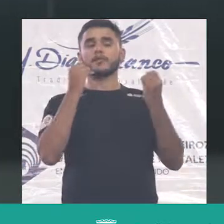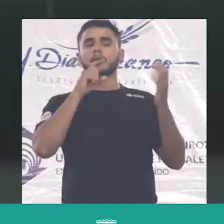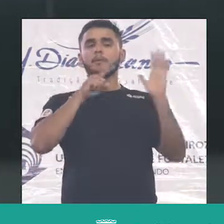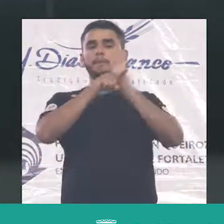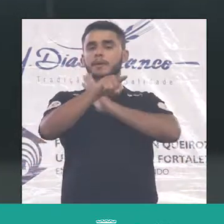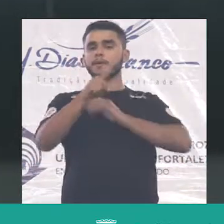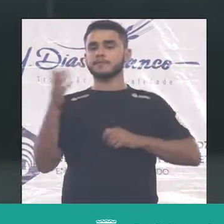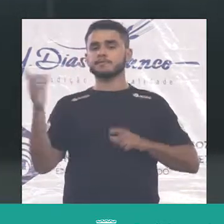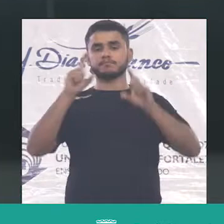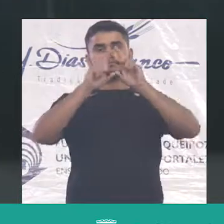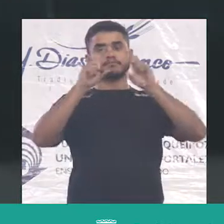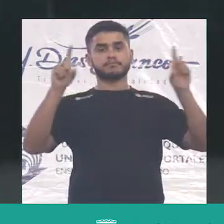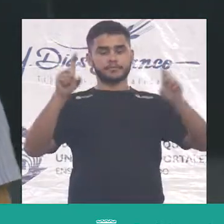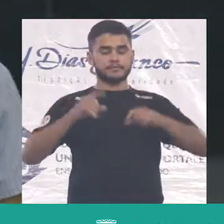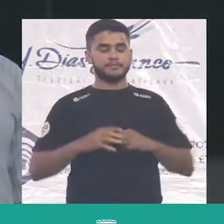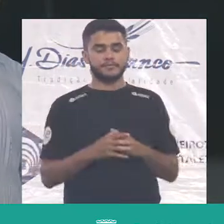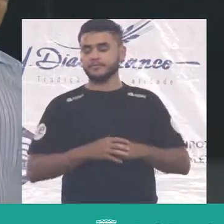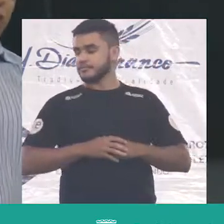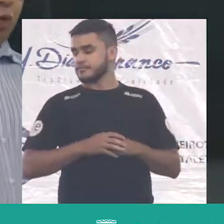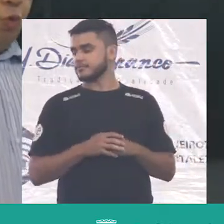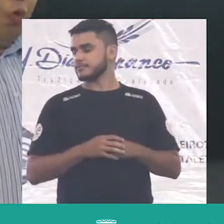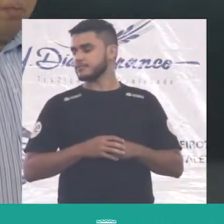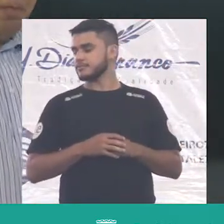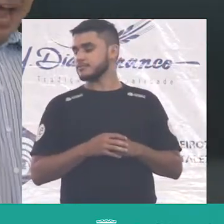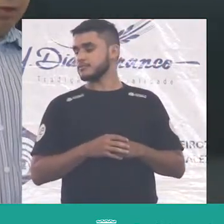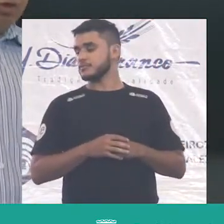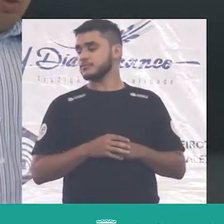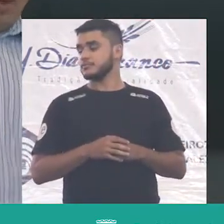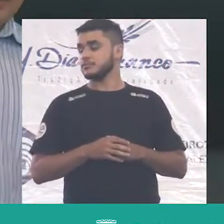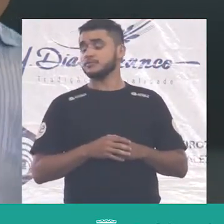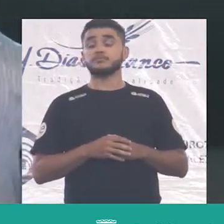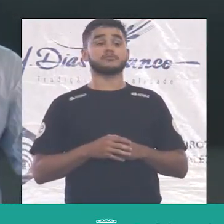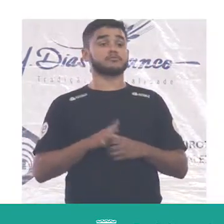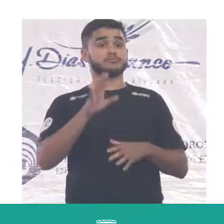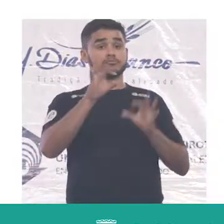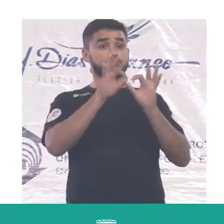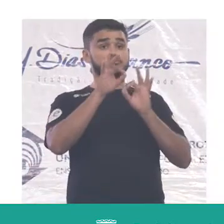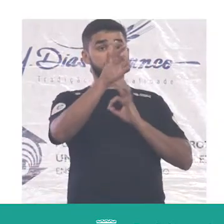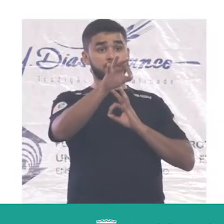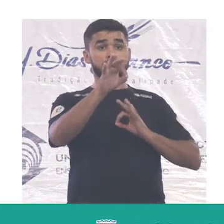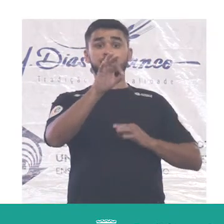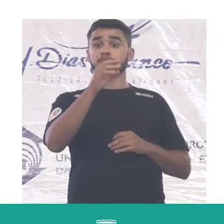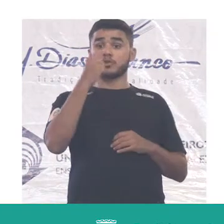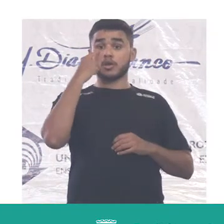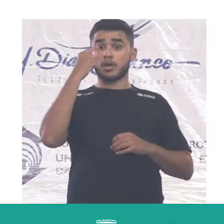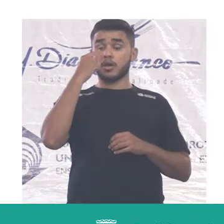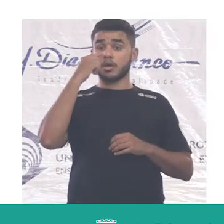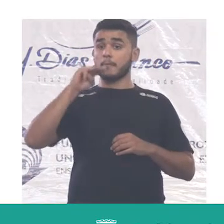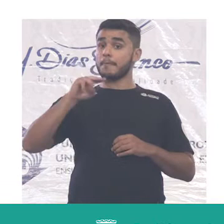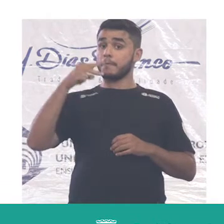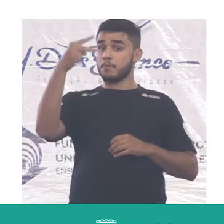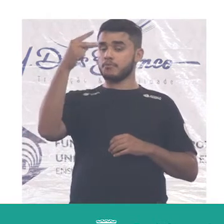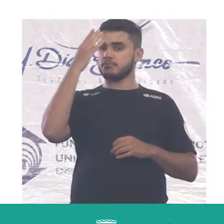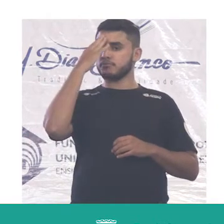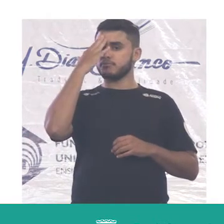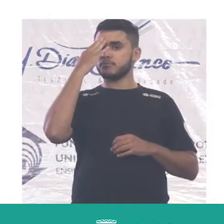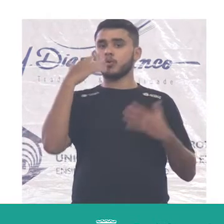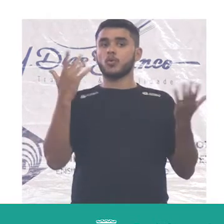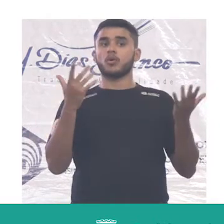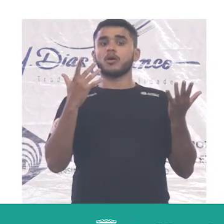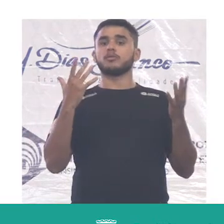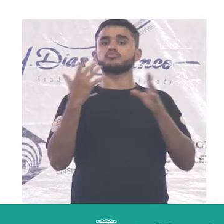um paralelepípedo. Vamos ver o que é que ele quer. O metro quadrado do material utilizado para fabricar a embalagem